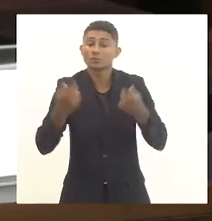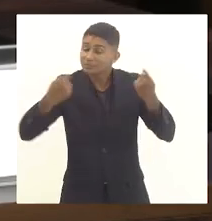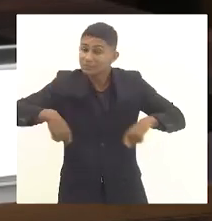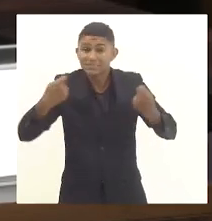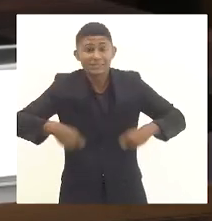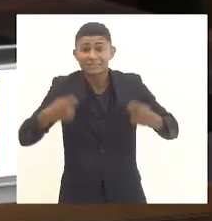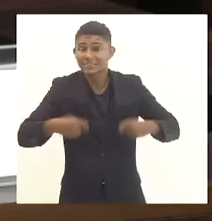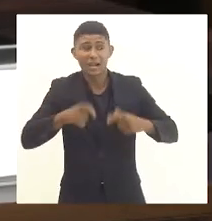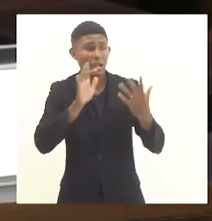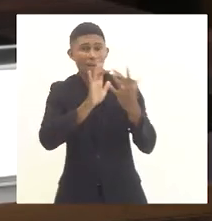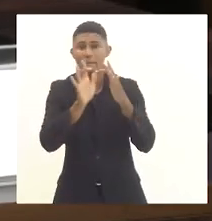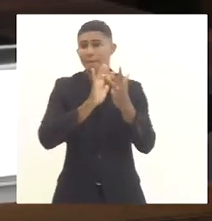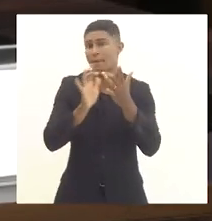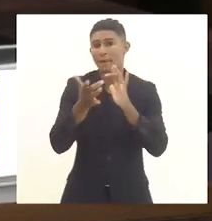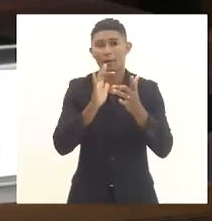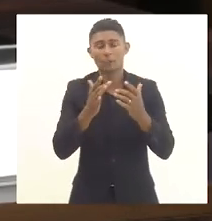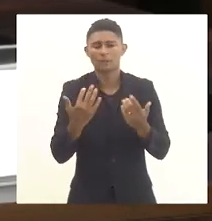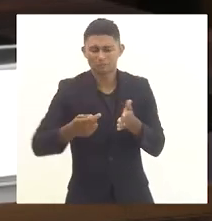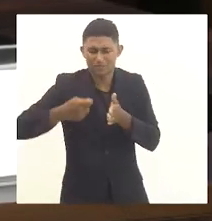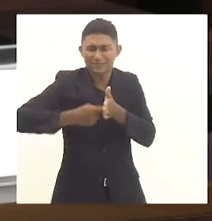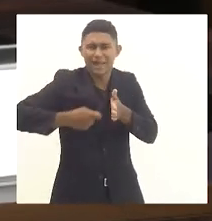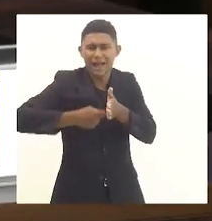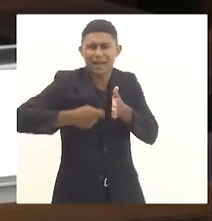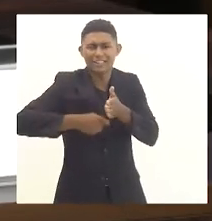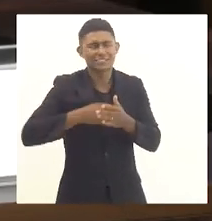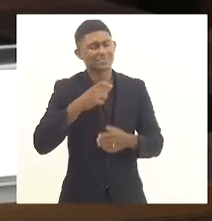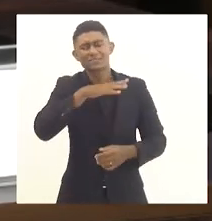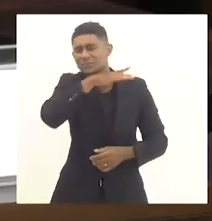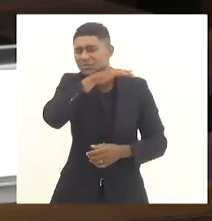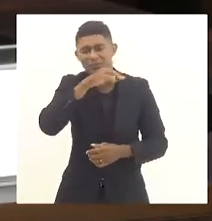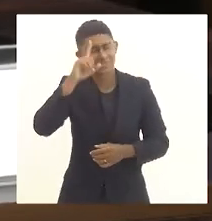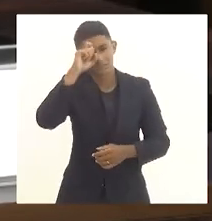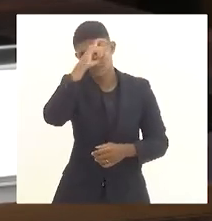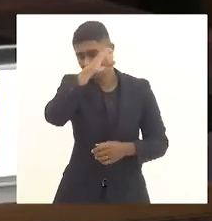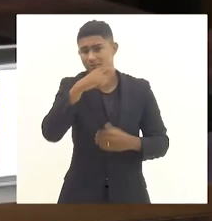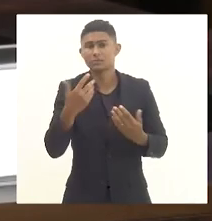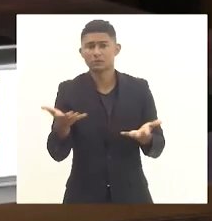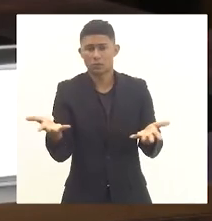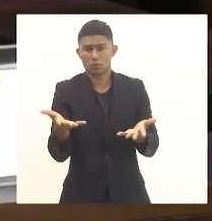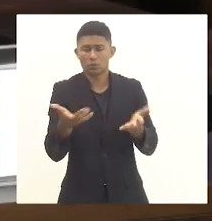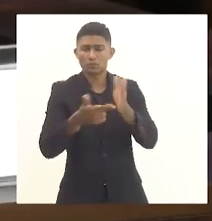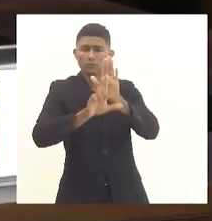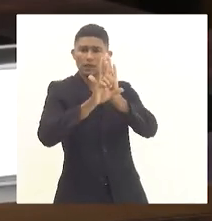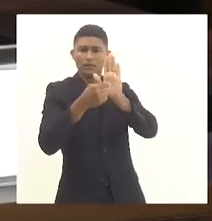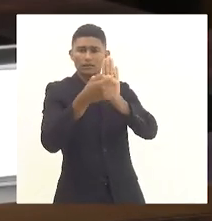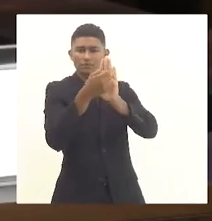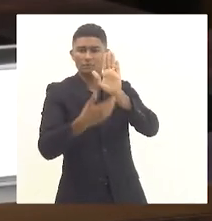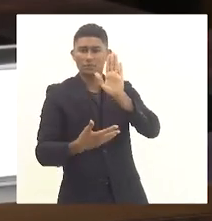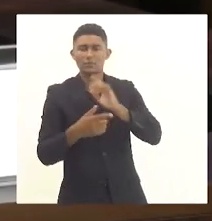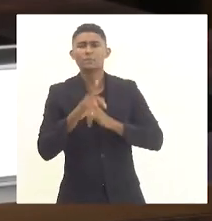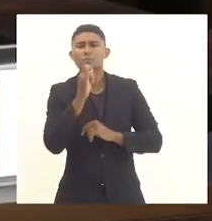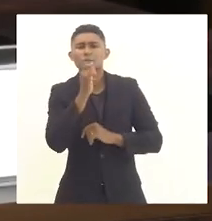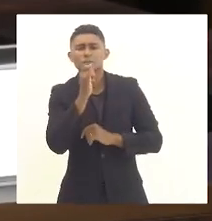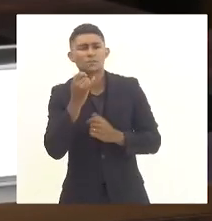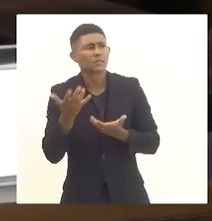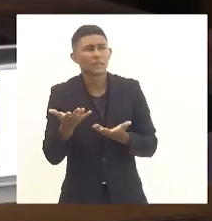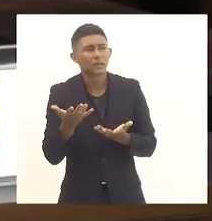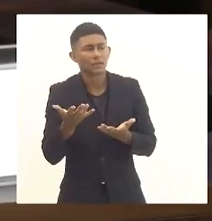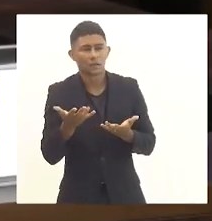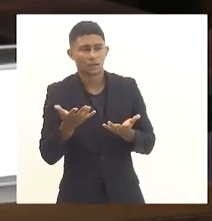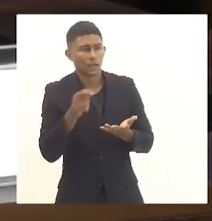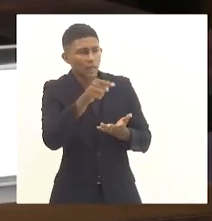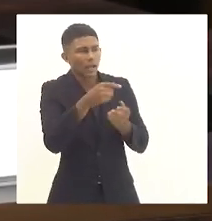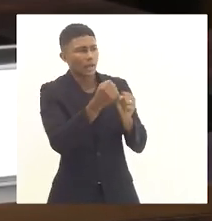taxa simplesmente inviabiliza. E como a lei hoje não faz distinção da grande e da pequena herbe, da grande e da pequena